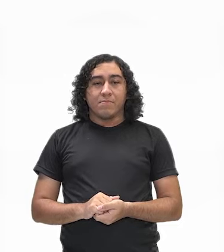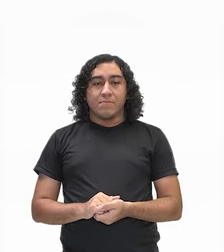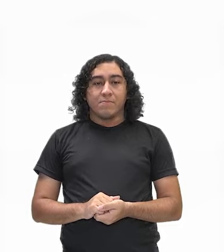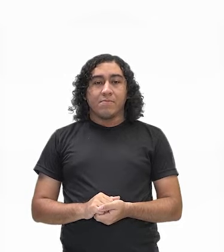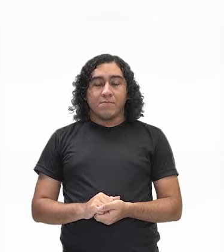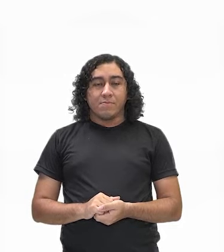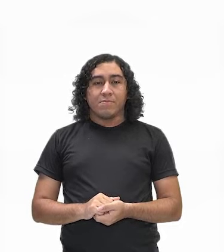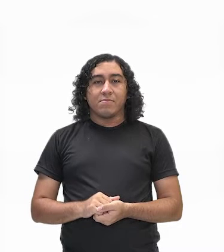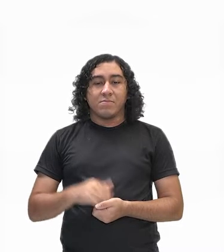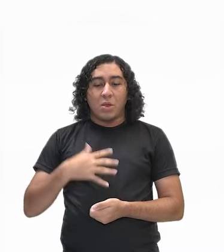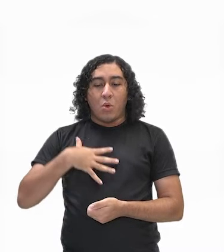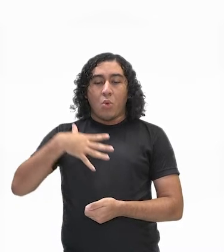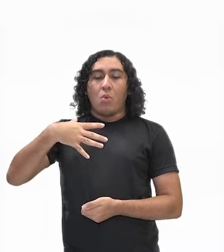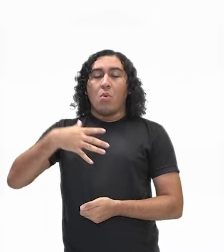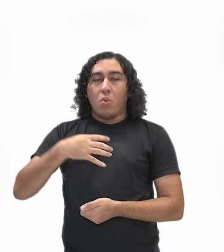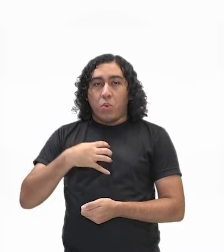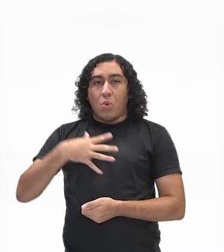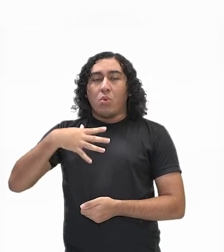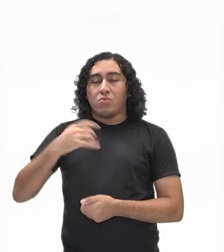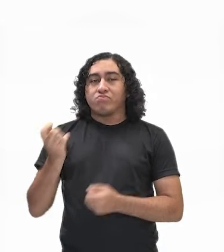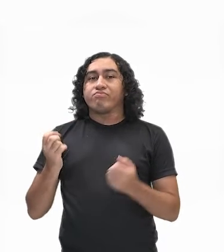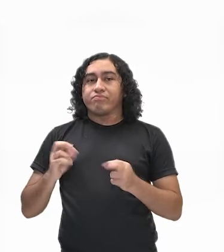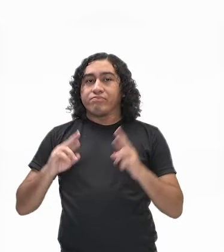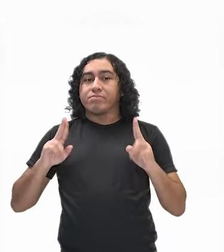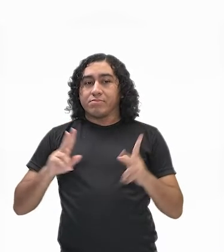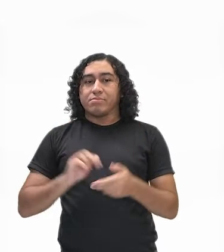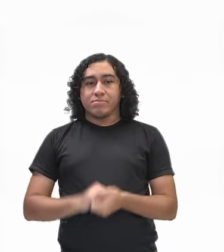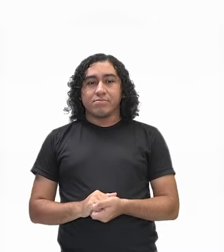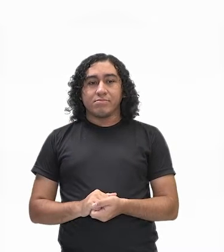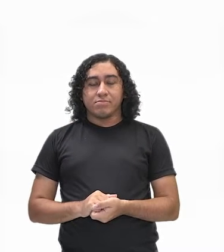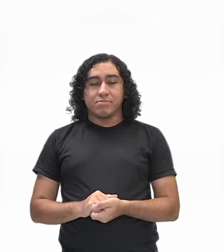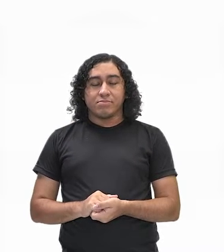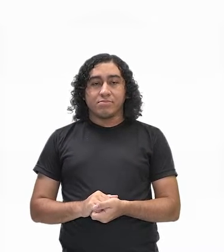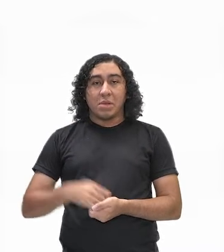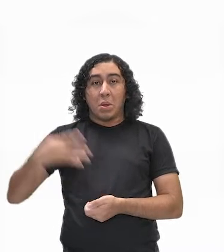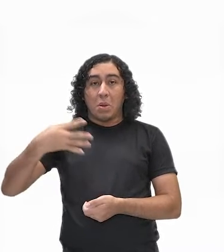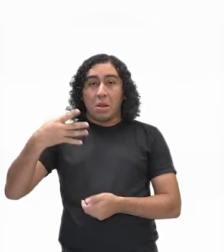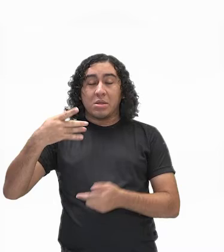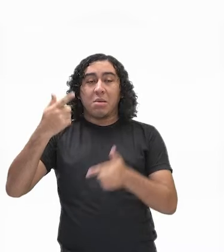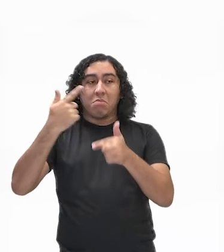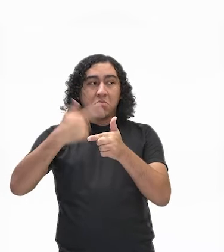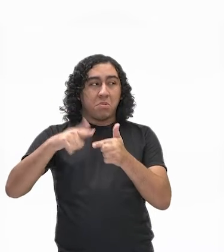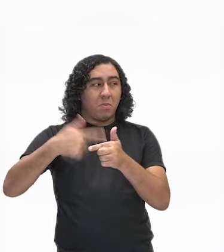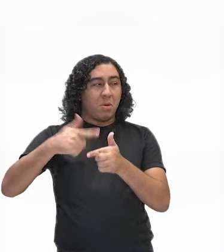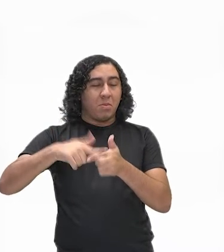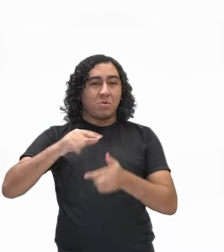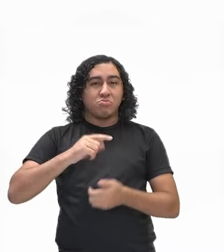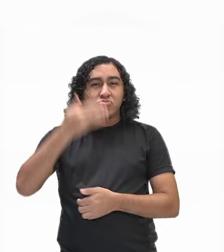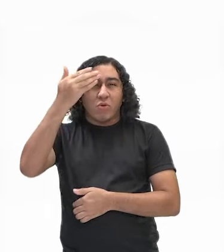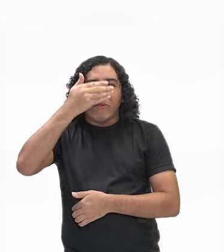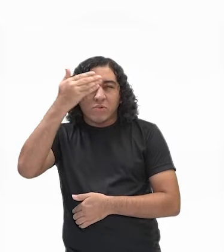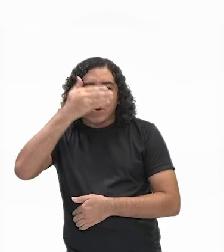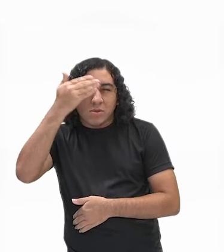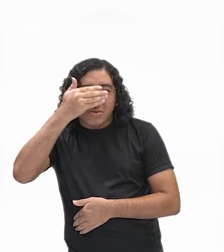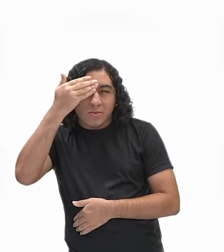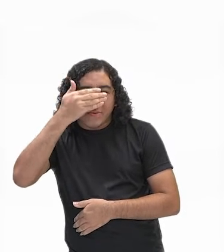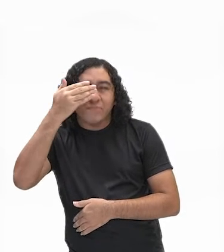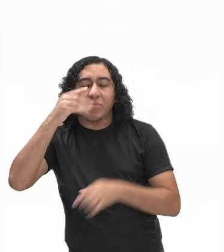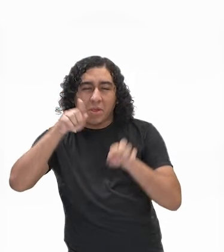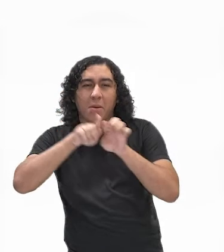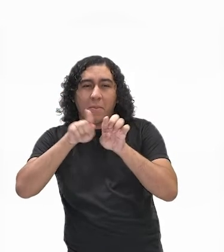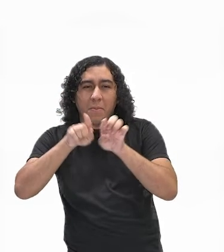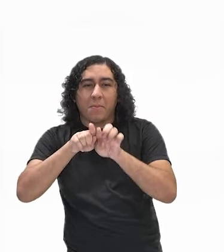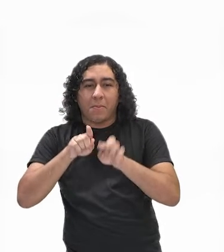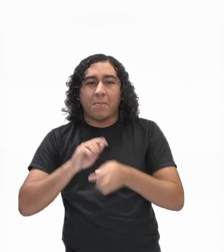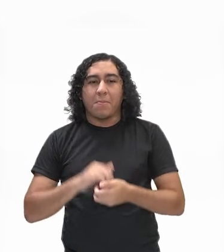que é a catarata, tá? Também é uma palavrinha da mesma origem e nós podemos chamá-la de uma palavra cognata.